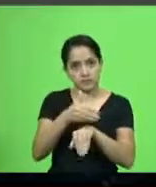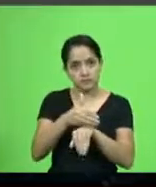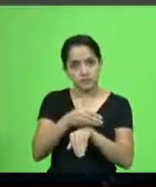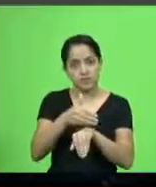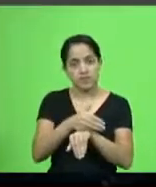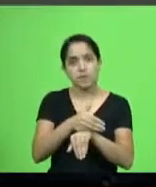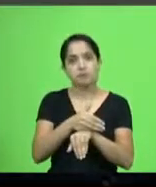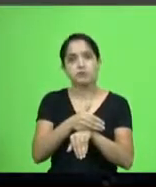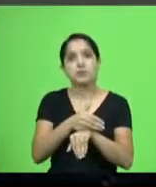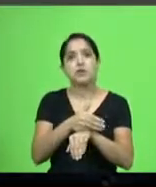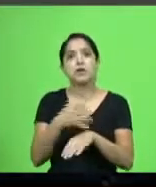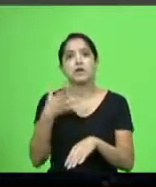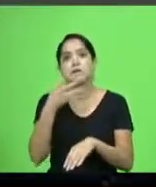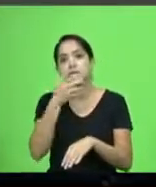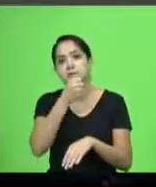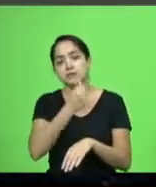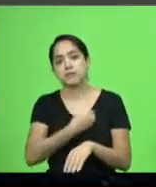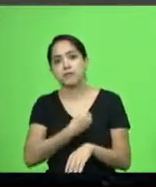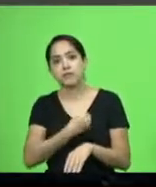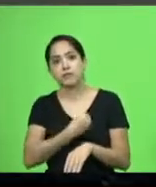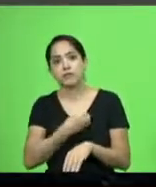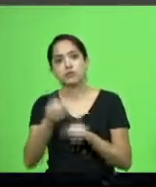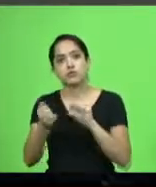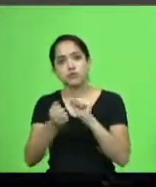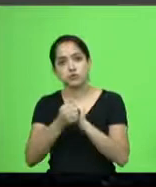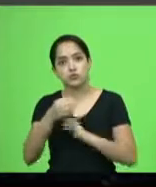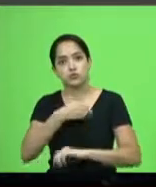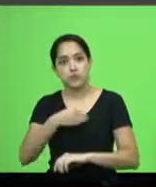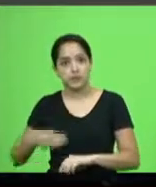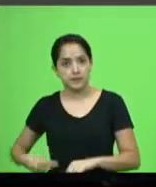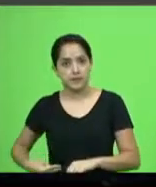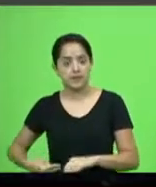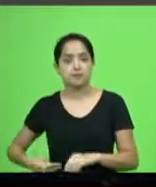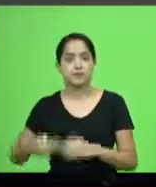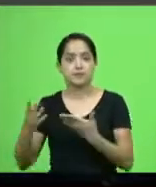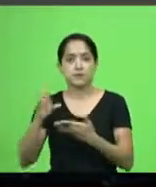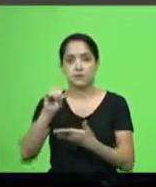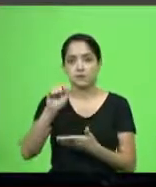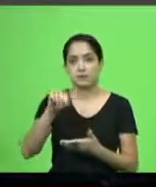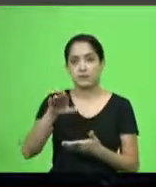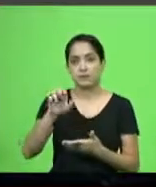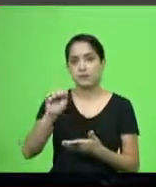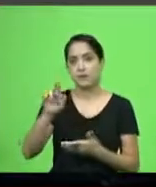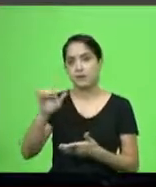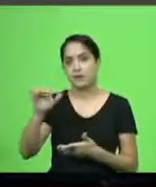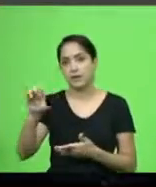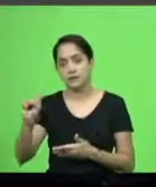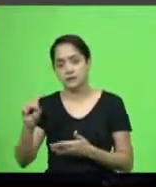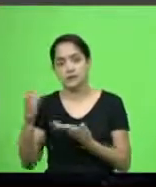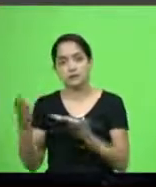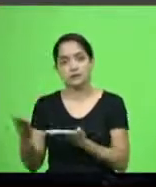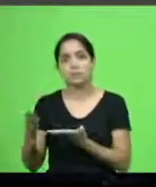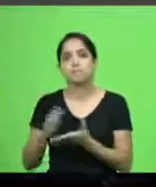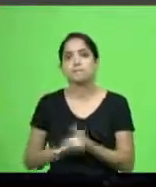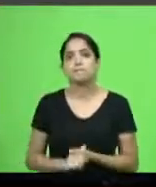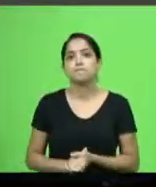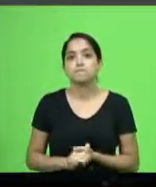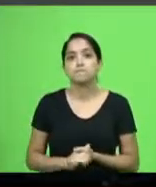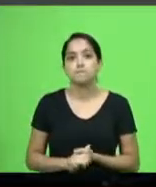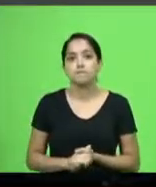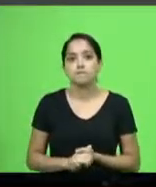salva vidas. Junto com a ministra Damares, eu fico muito contente de ter Vossa Excelência com essa